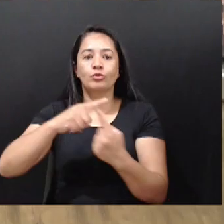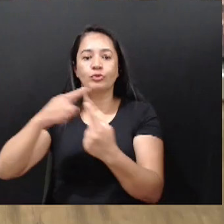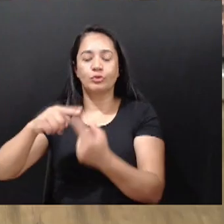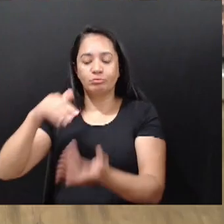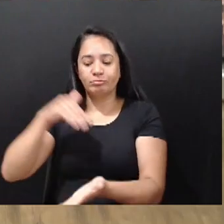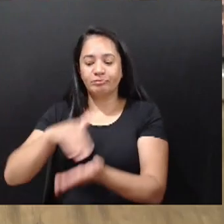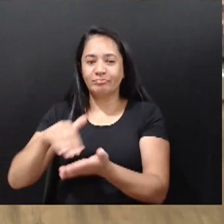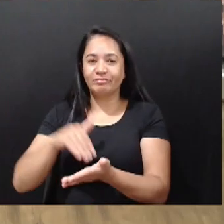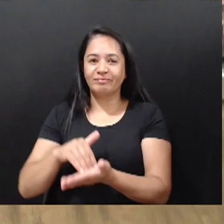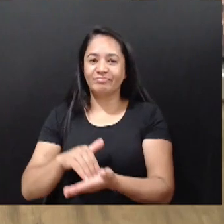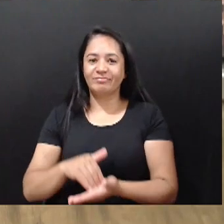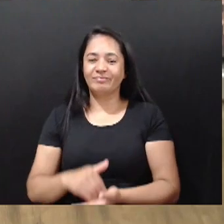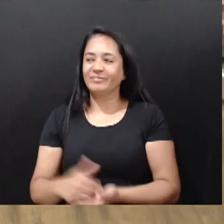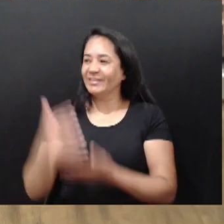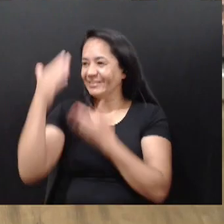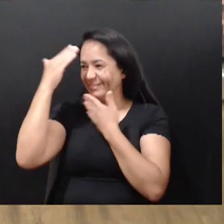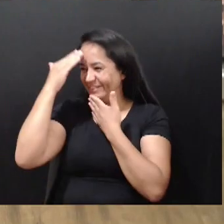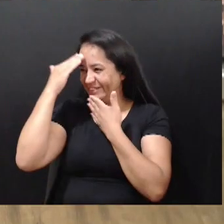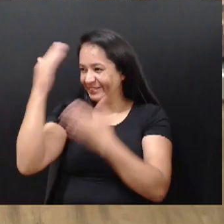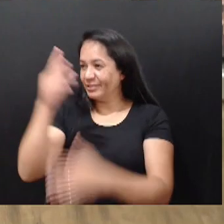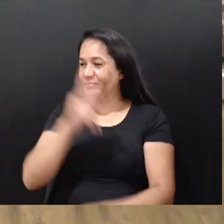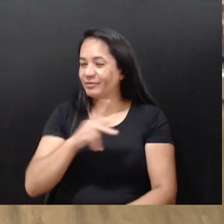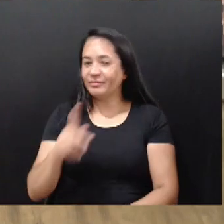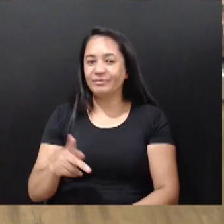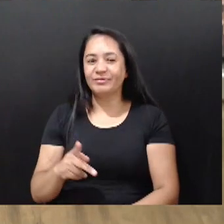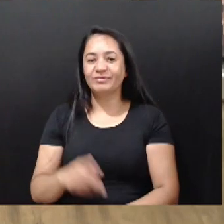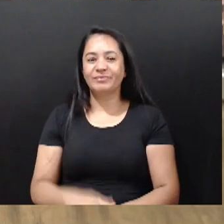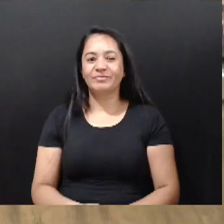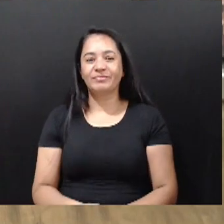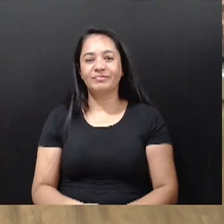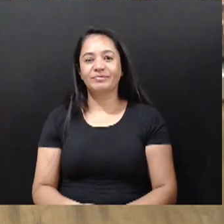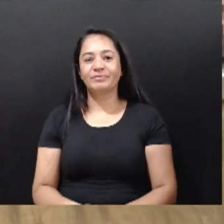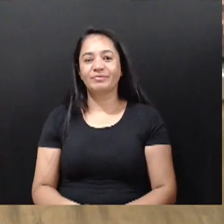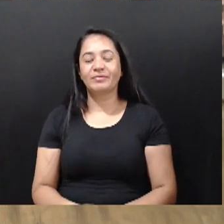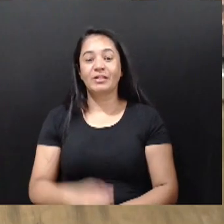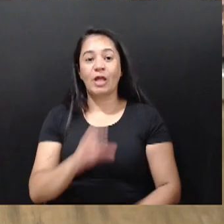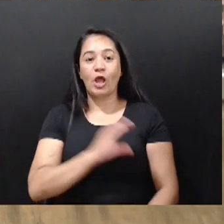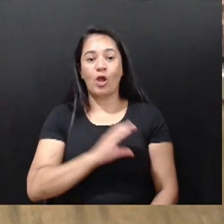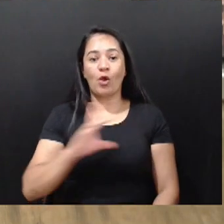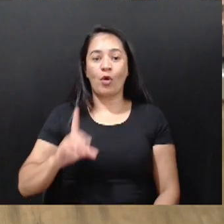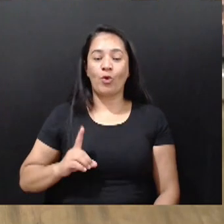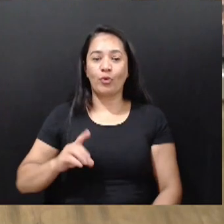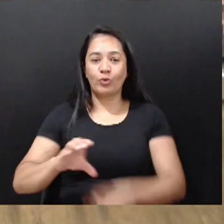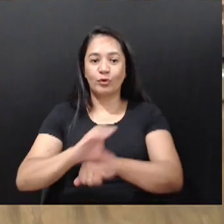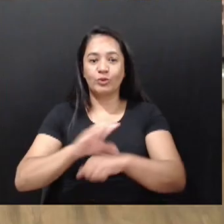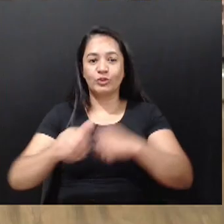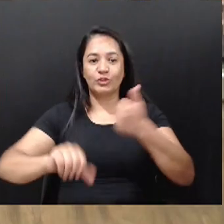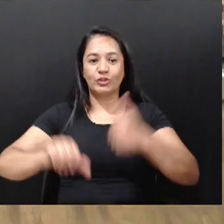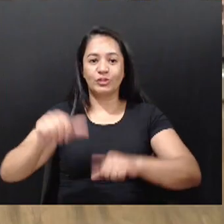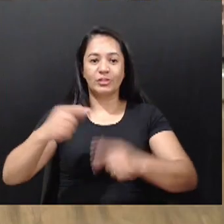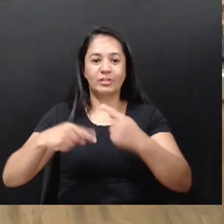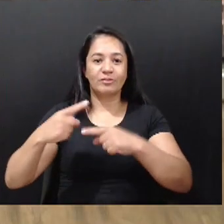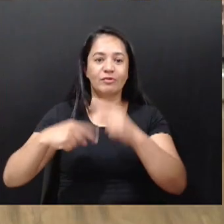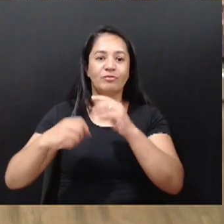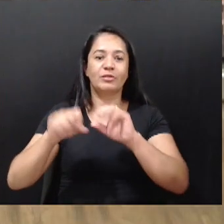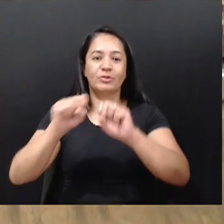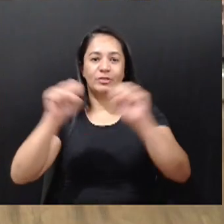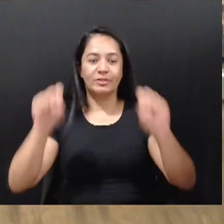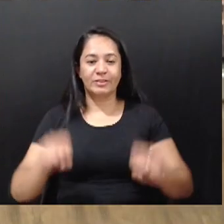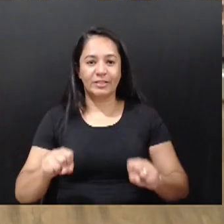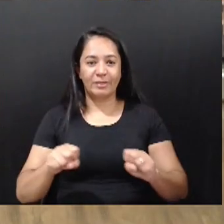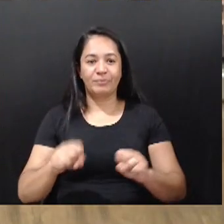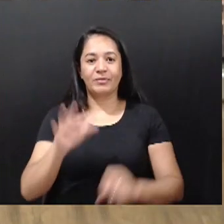muito obrigada, professor Rogério Nunes de Freitas, que é o coordenador do curso de Análise e Desenvolvimento de Sistemas ali